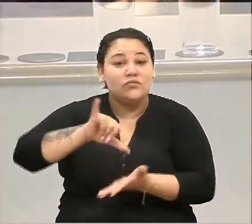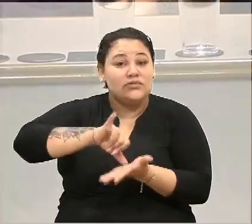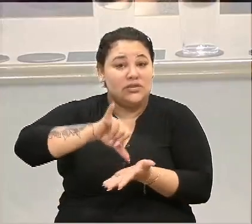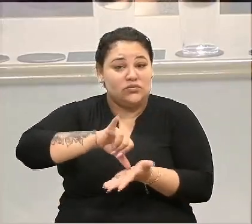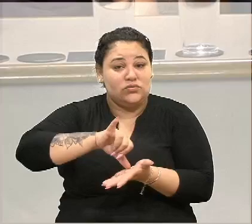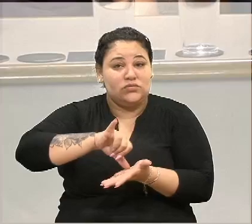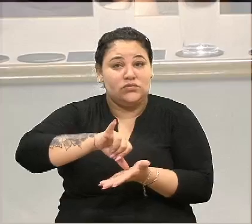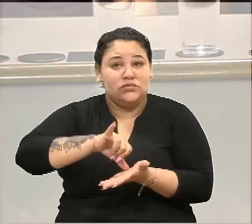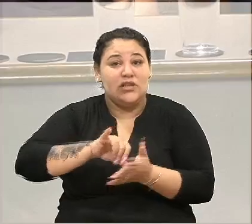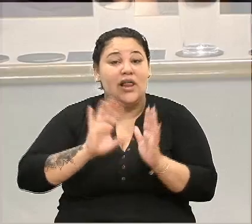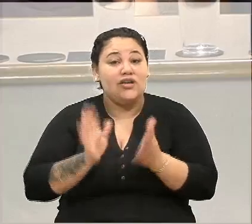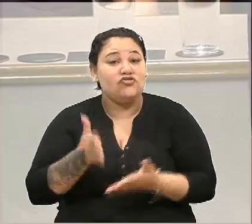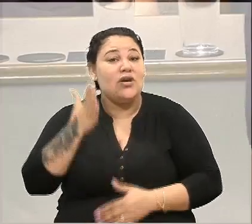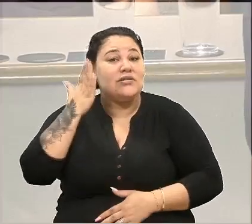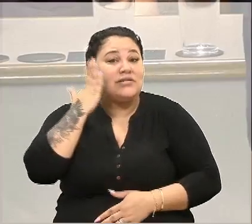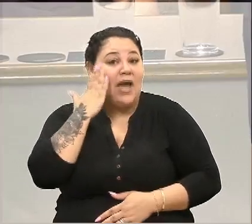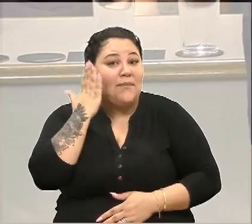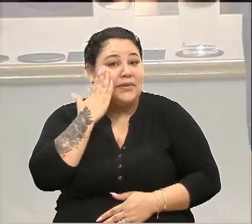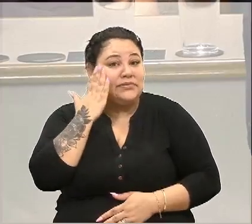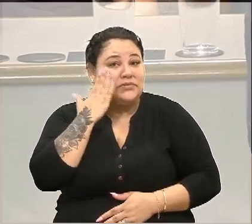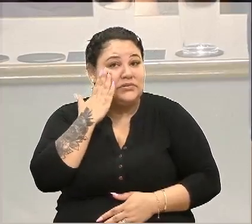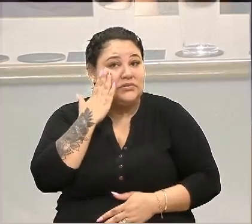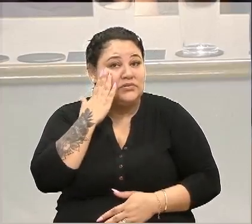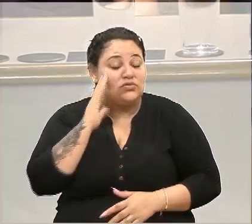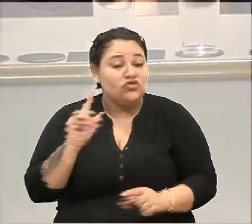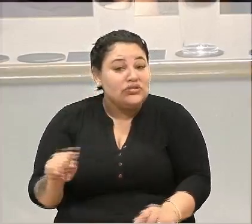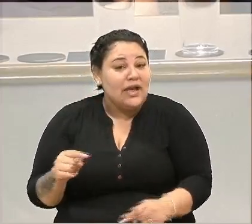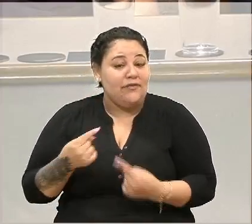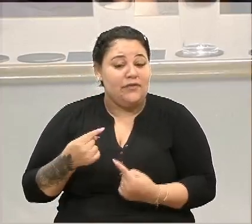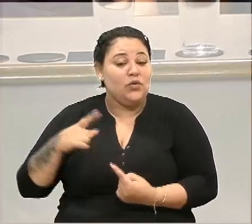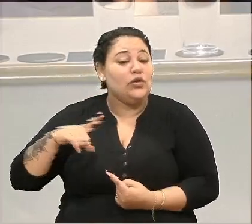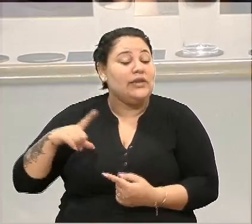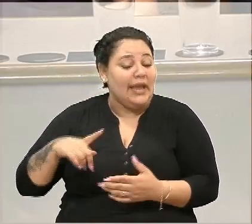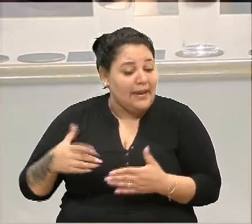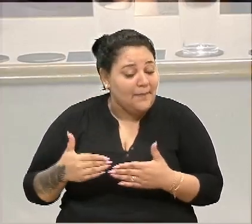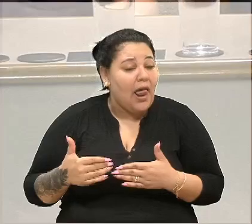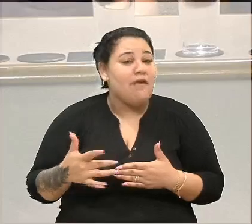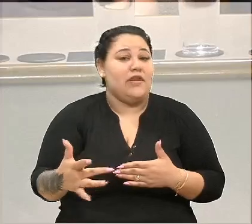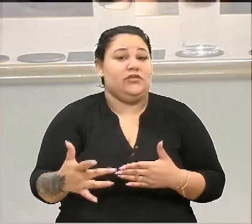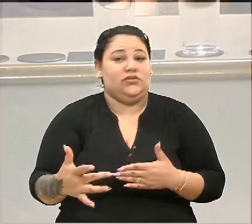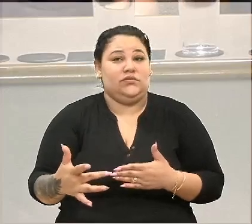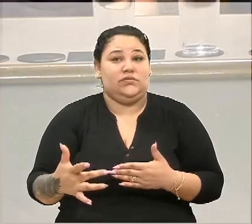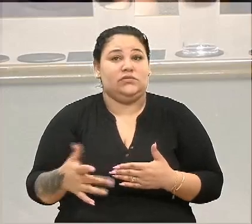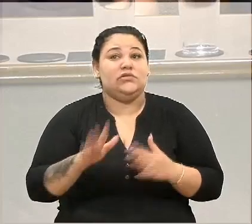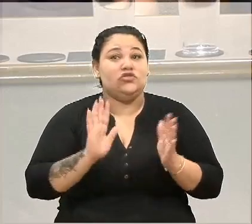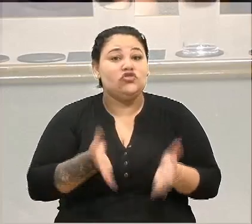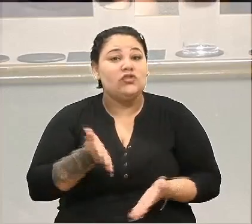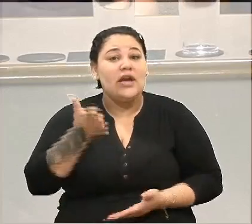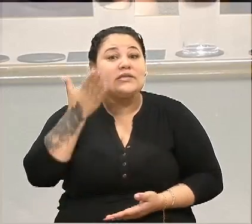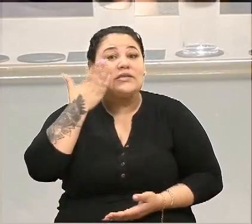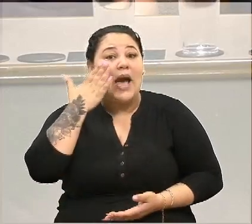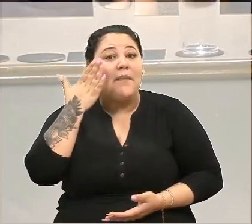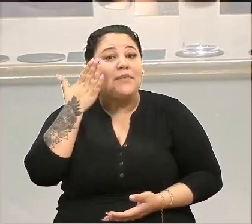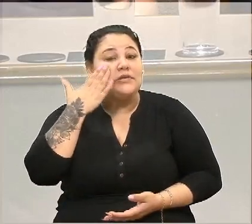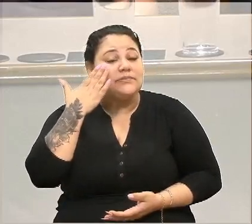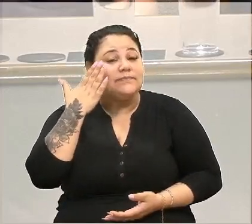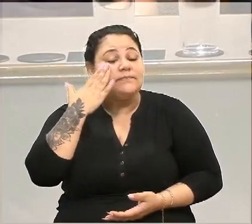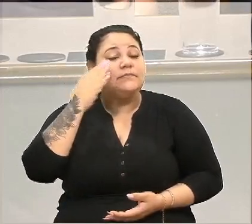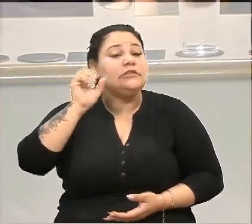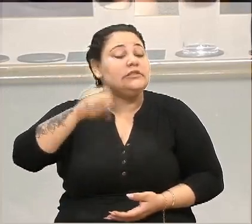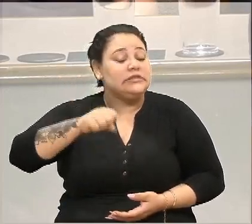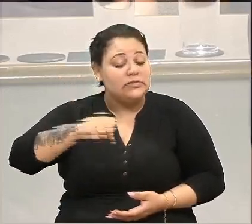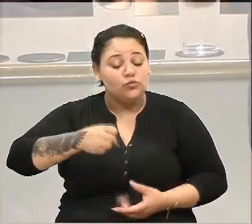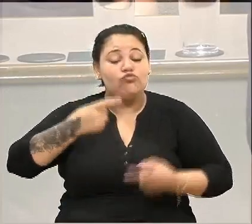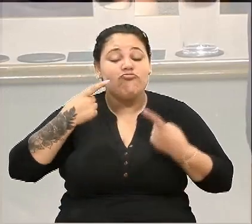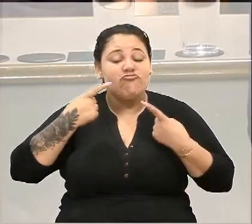vem sabendo do grande desafio que ela tem pela frente. Ela vem sabendo do grande desafio que ela